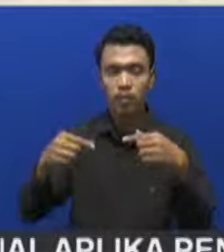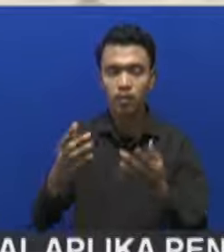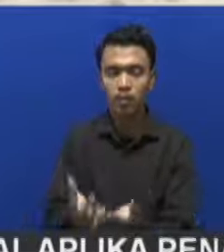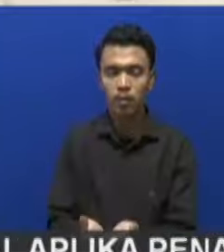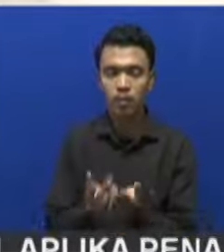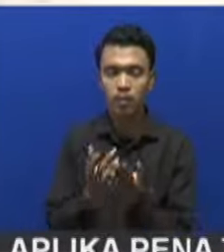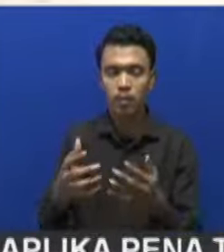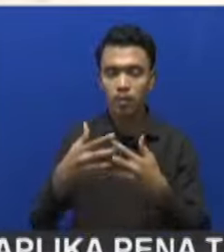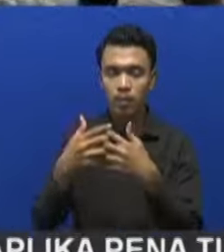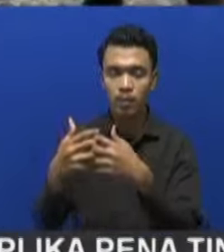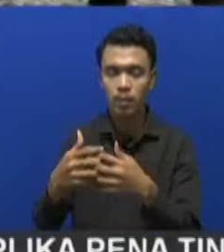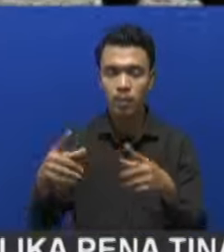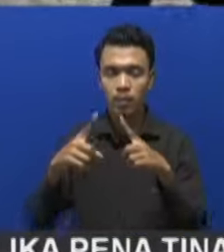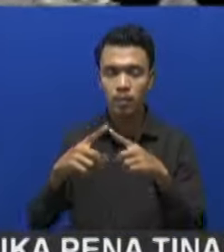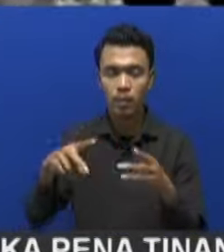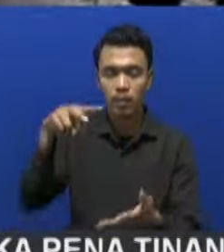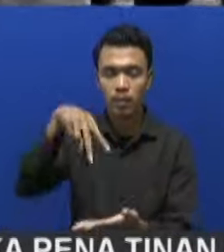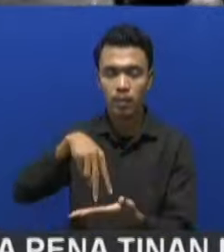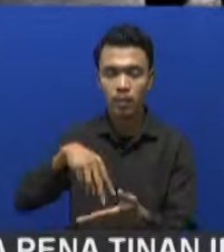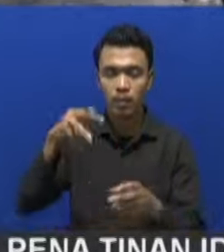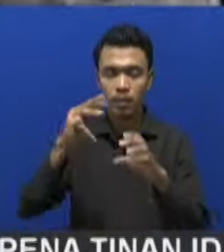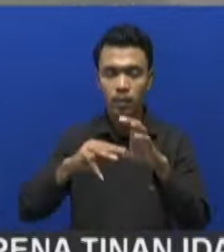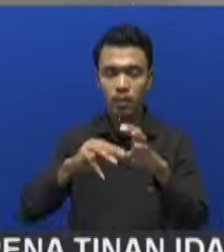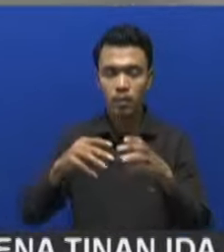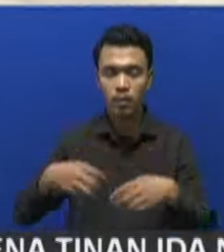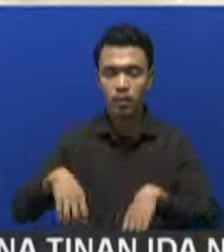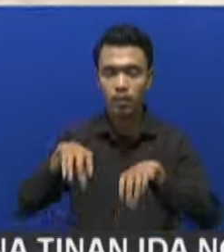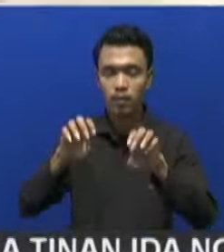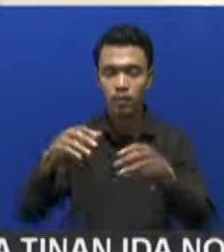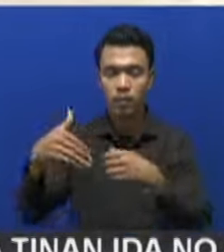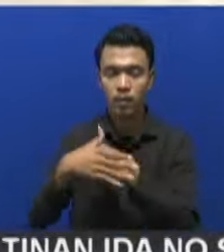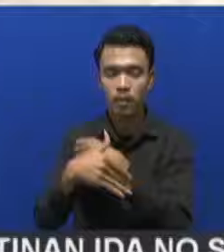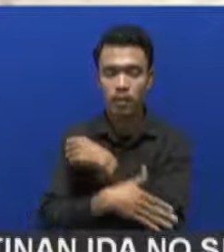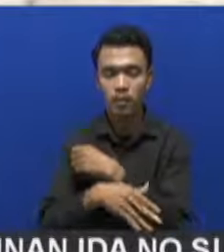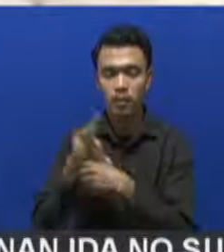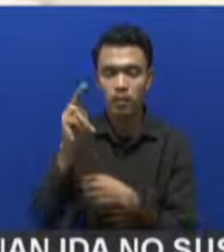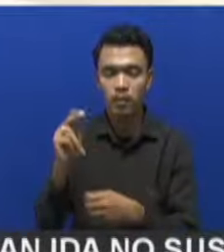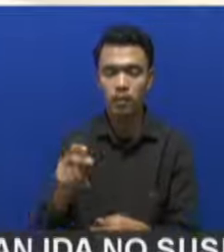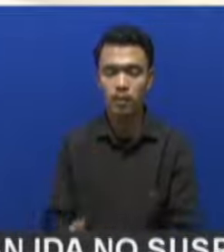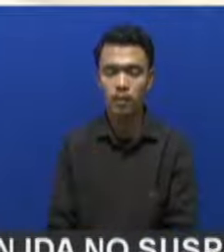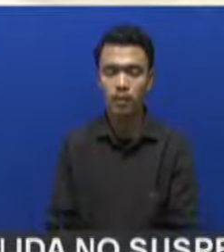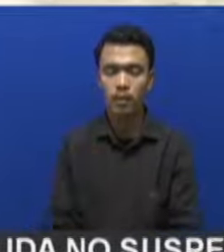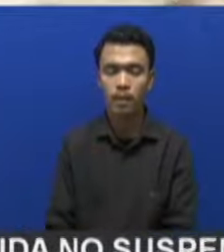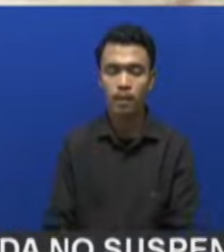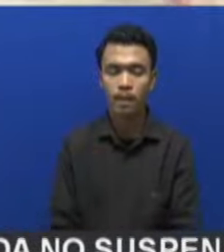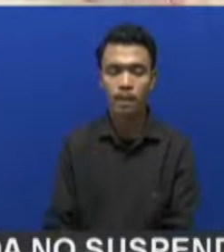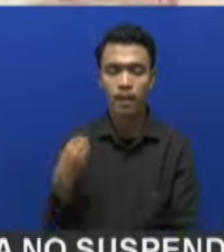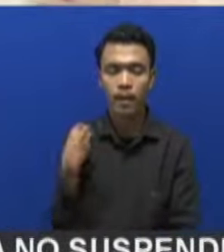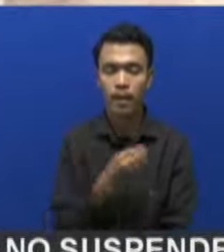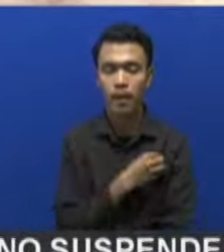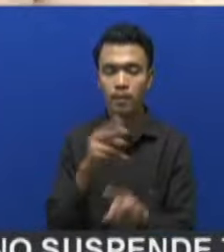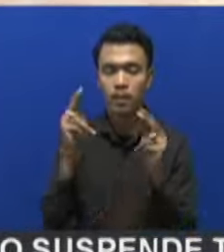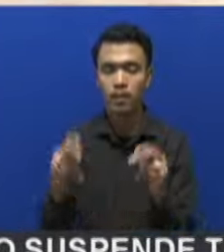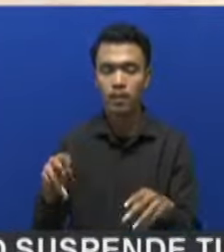no máquina pescas ba pescador no haritang mercado fan ikaniang. Ya Wekatar le pescador, amin persisa